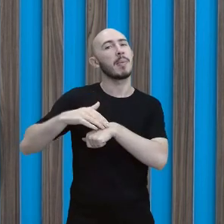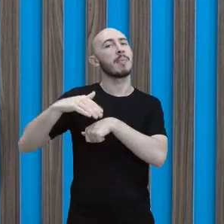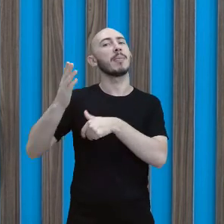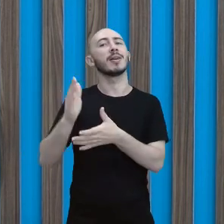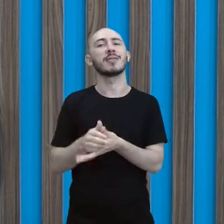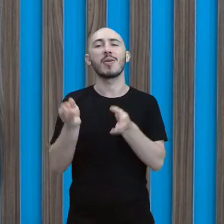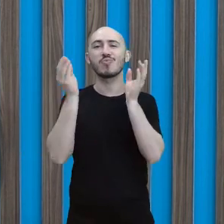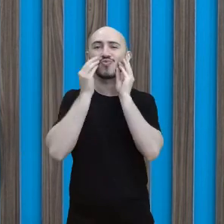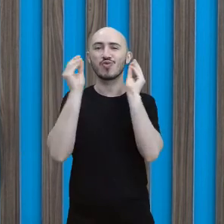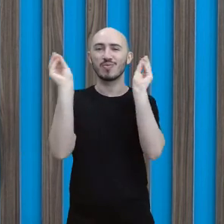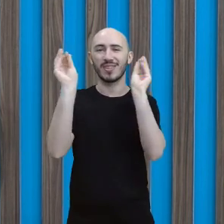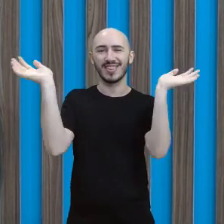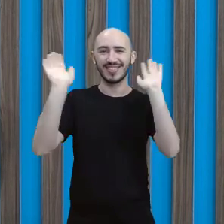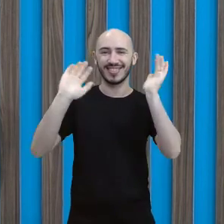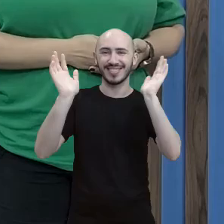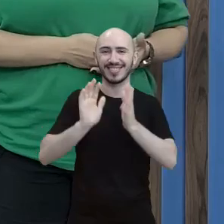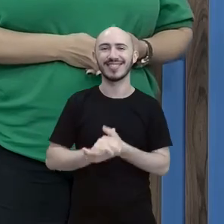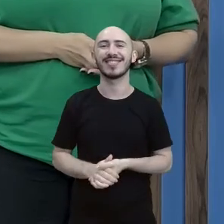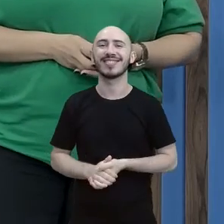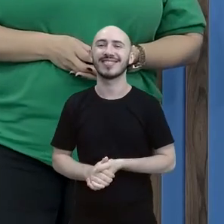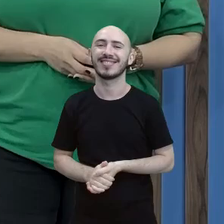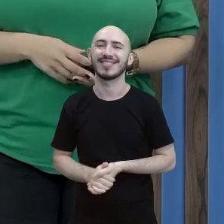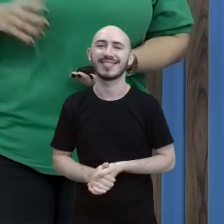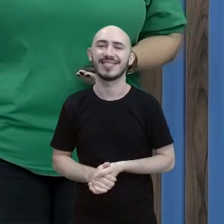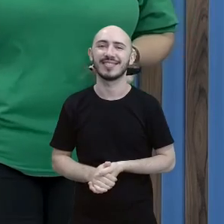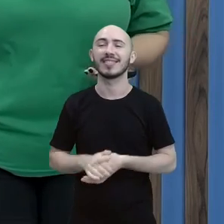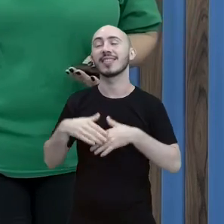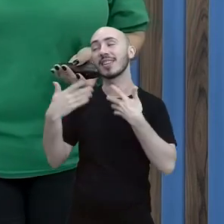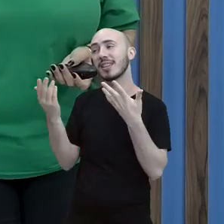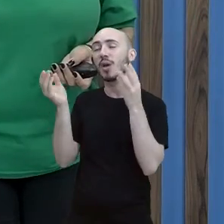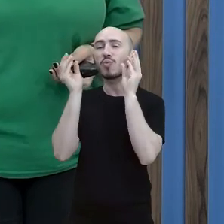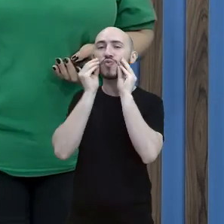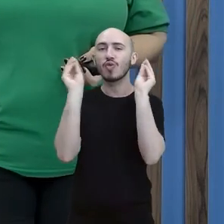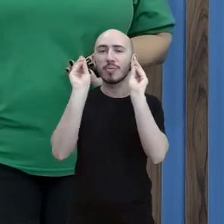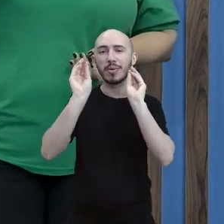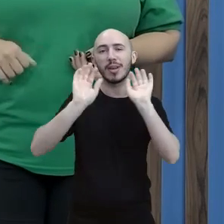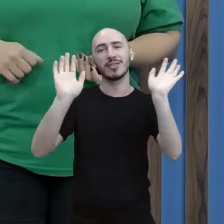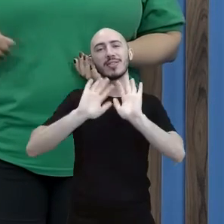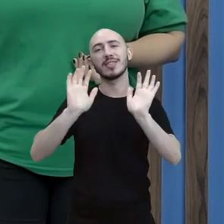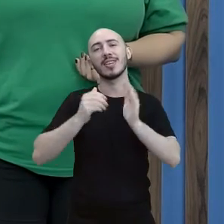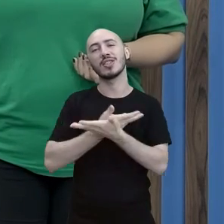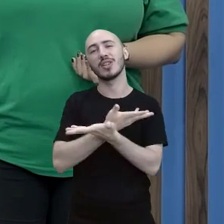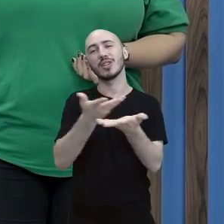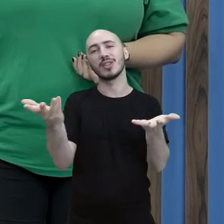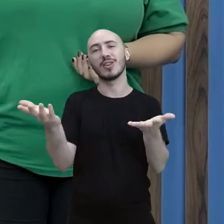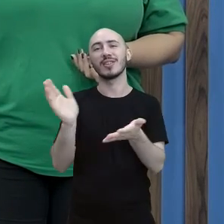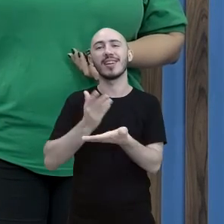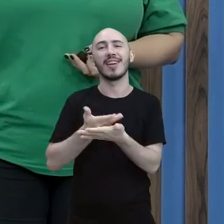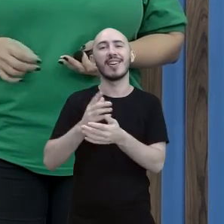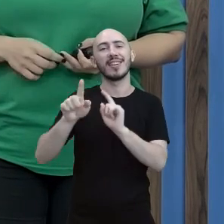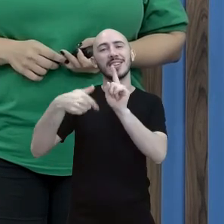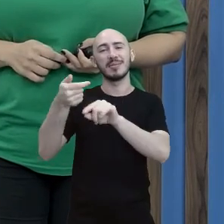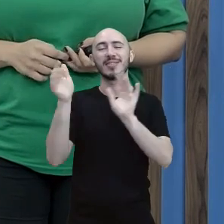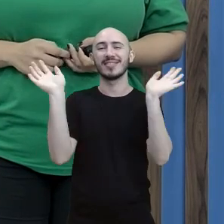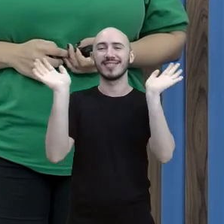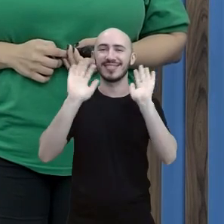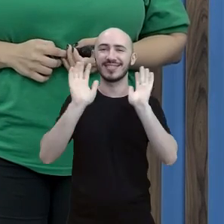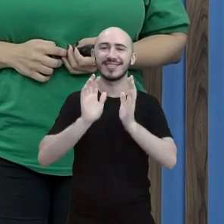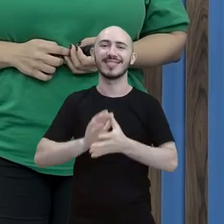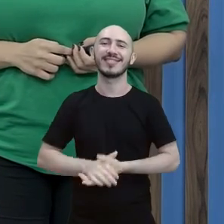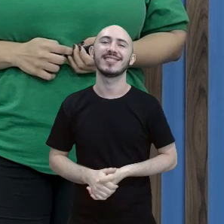vezes. Tchau, tchau. Um beijo para todos vocês. Até a próxima aula, gente. Tchau, tchau.